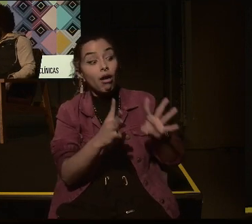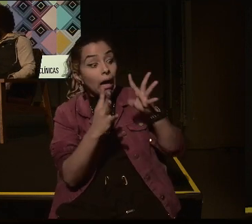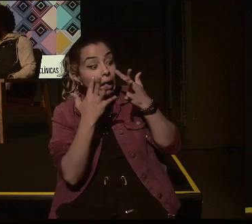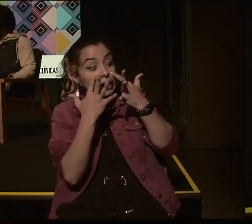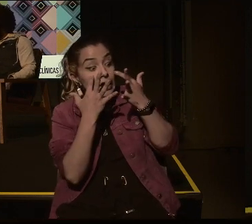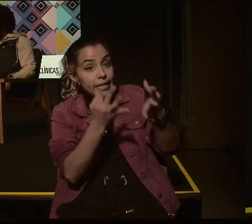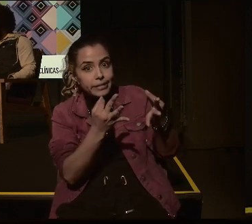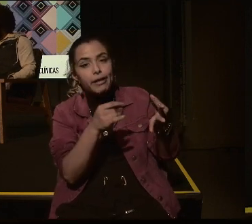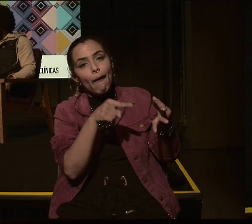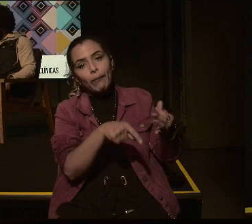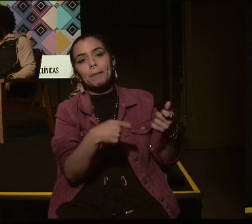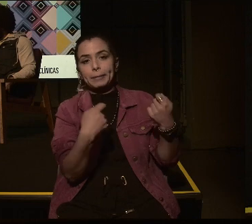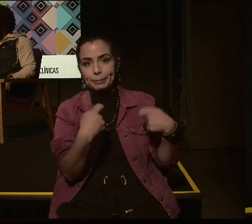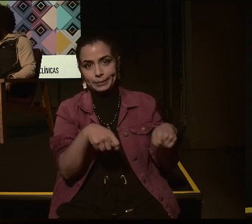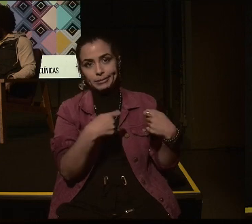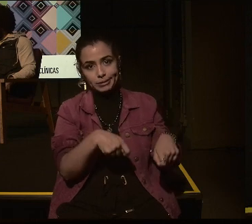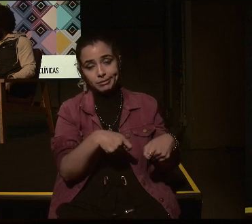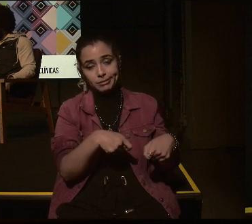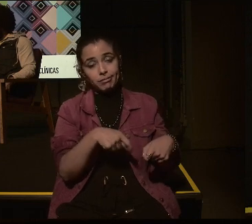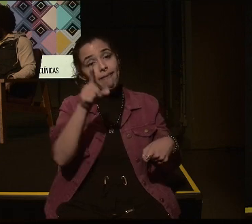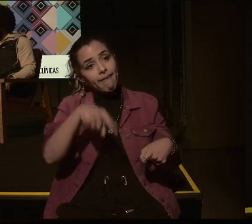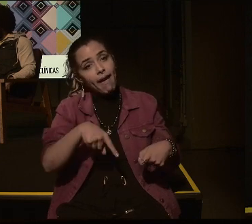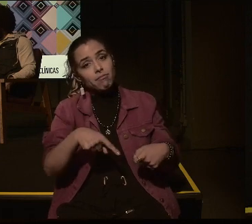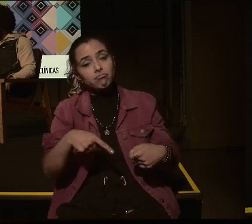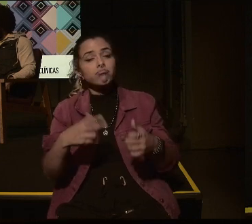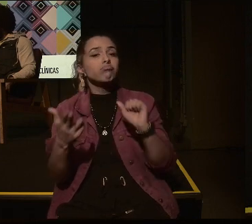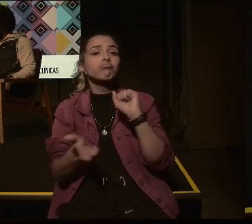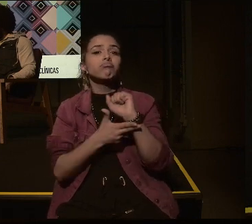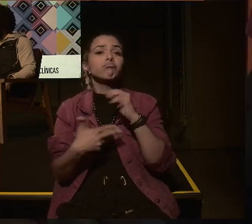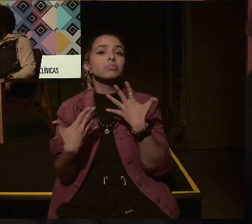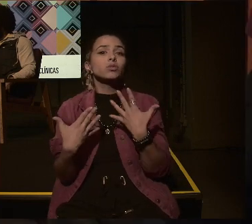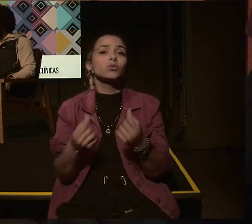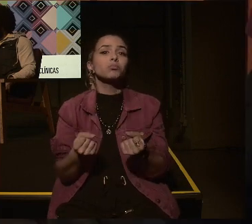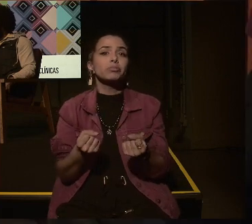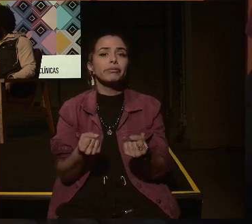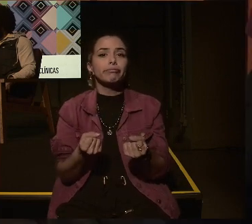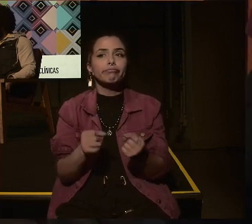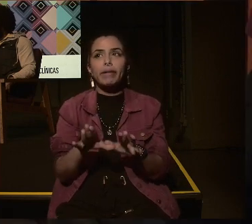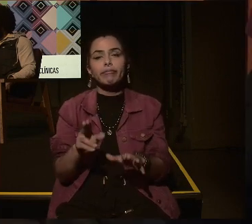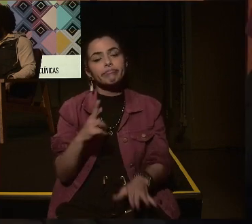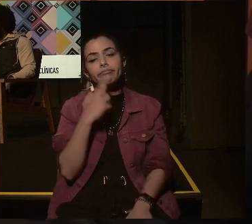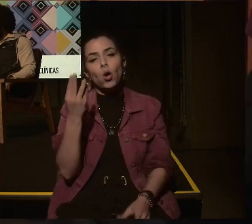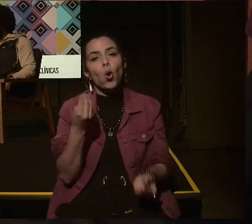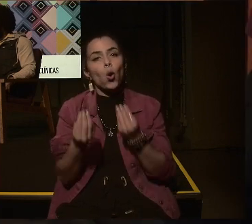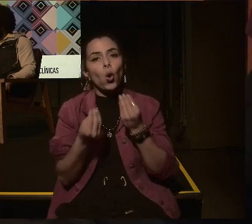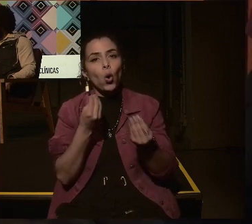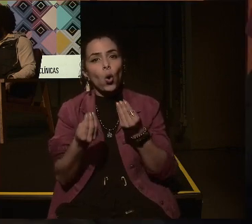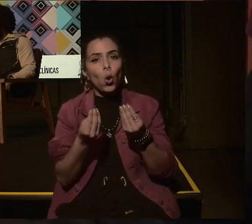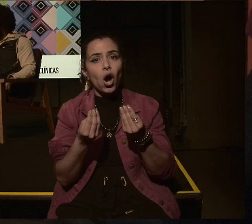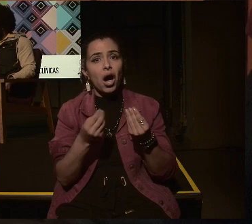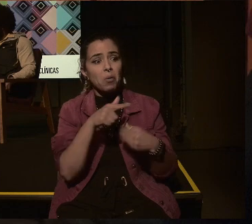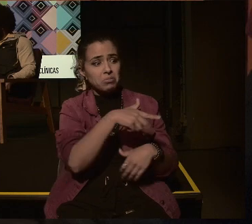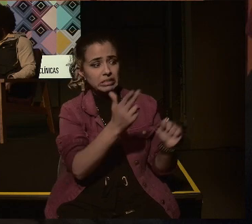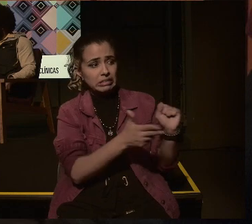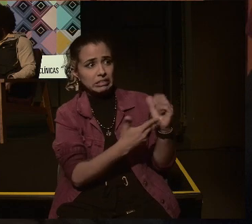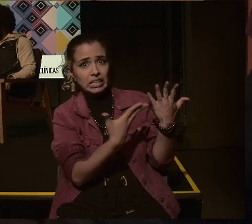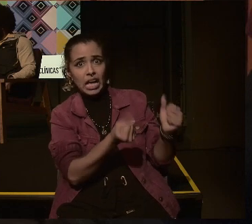De assumir e significar. Mas como é que eu assumo algo que criminaliza? Isso é